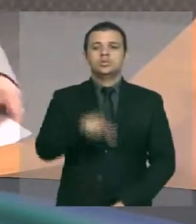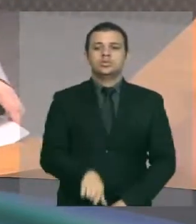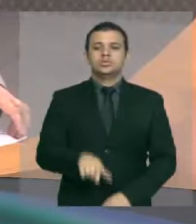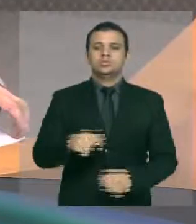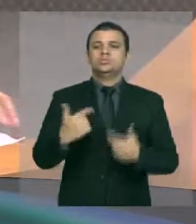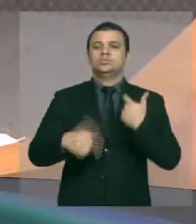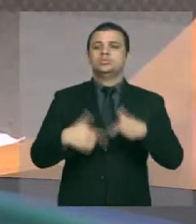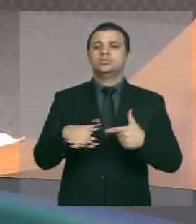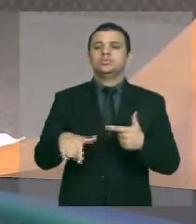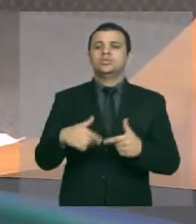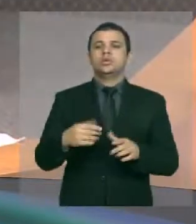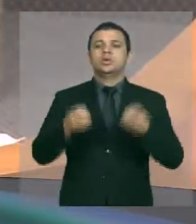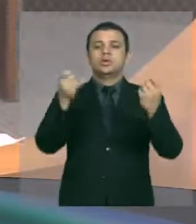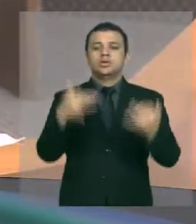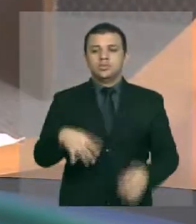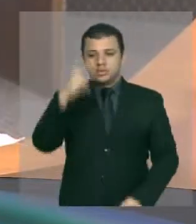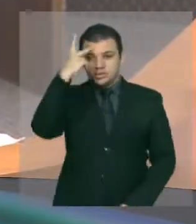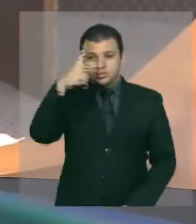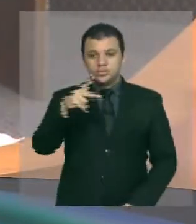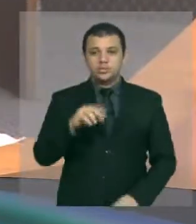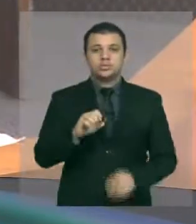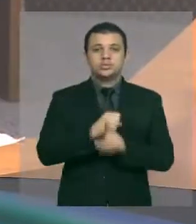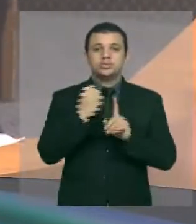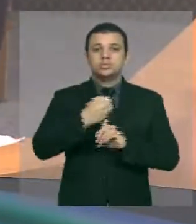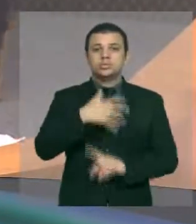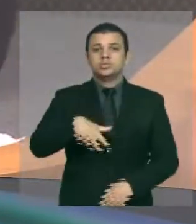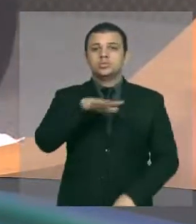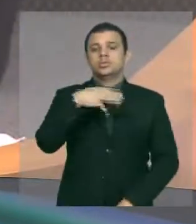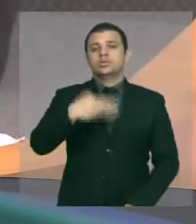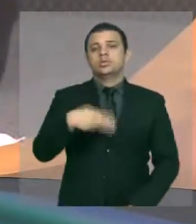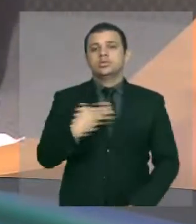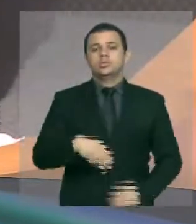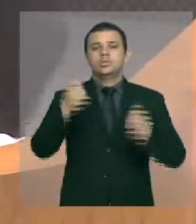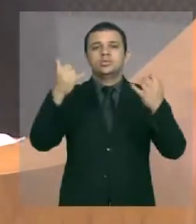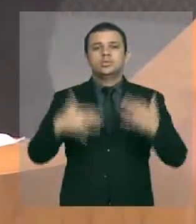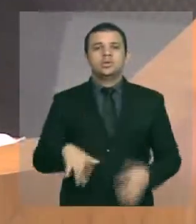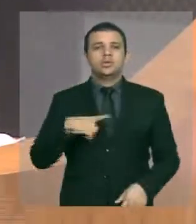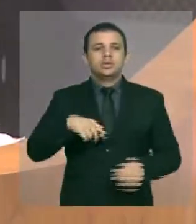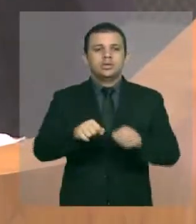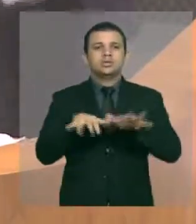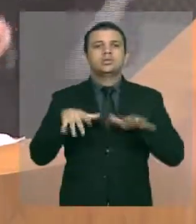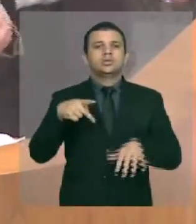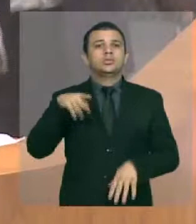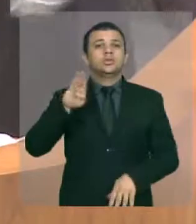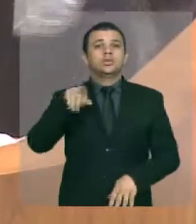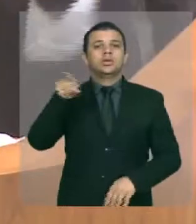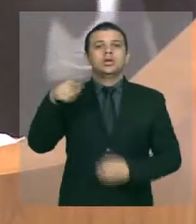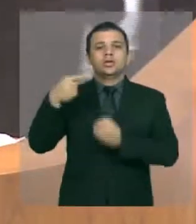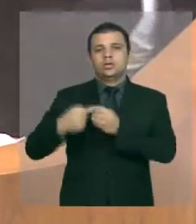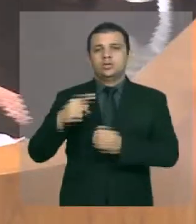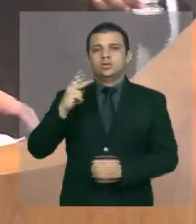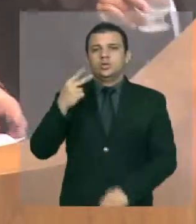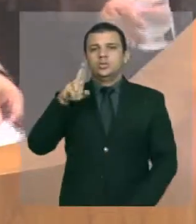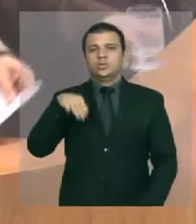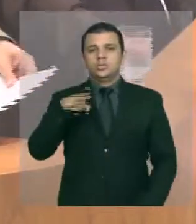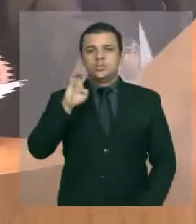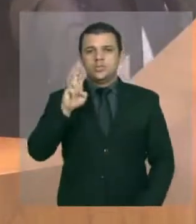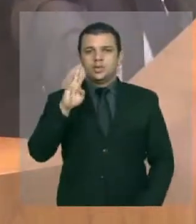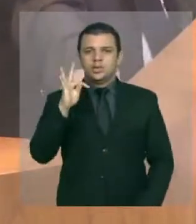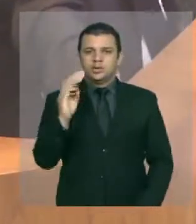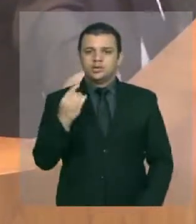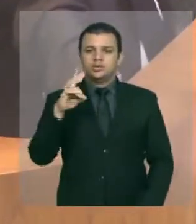contas da sociedade maranhense sobre uma audiência que nós tivemos em um berço de Campos na ocasião participando vários órgãos